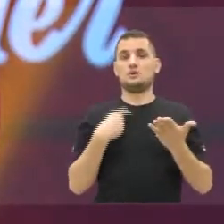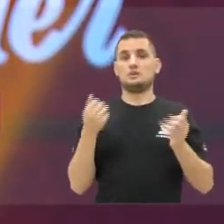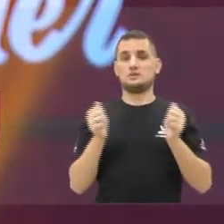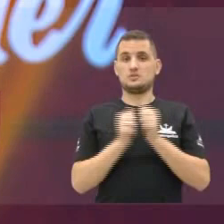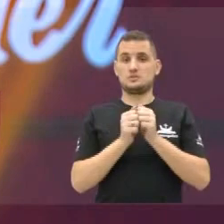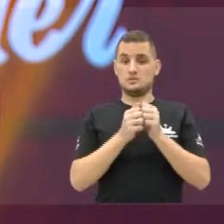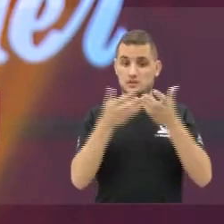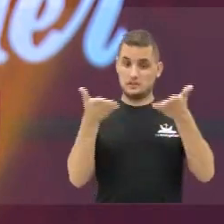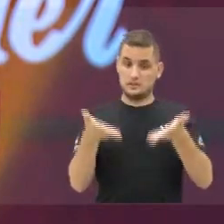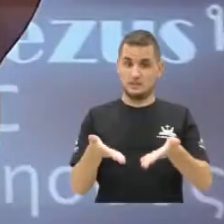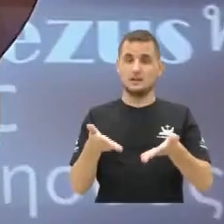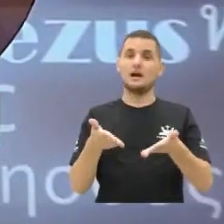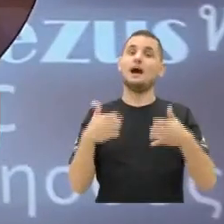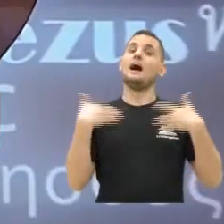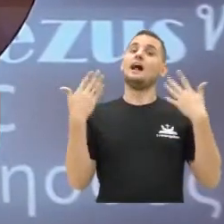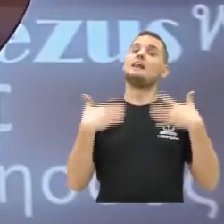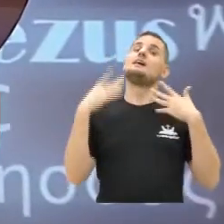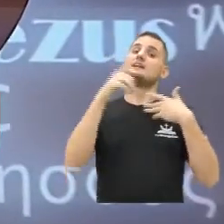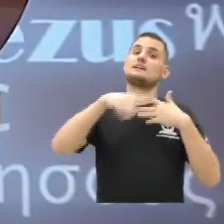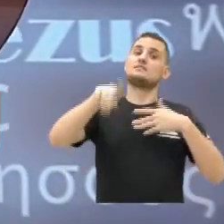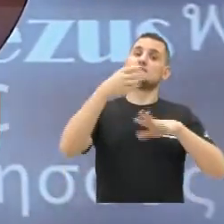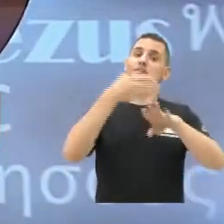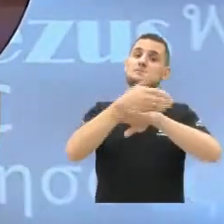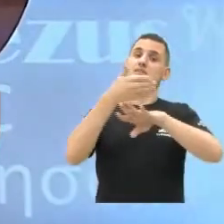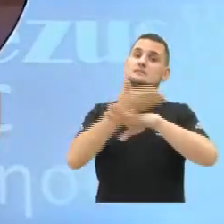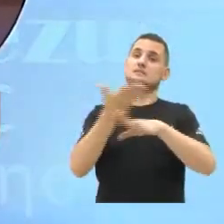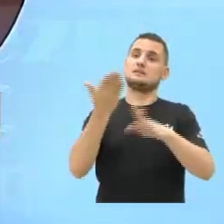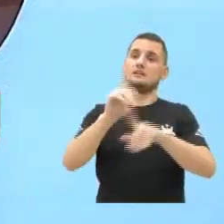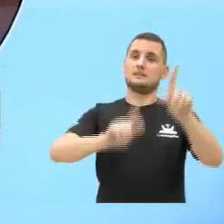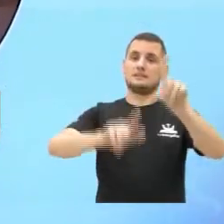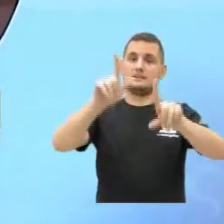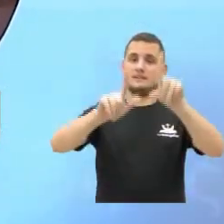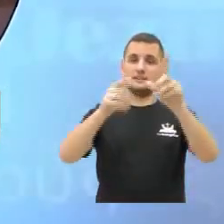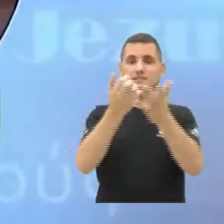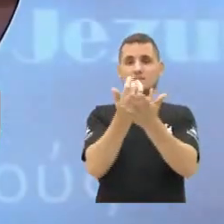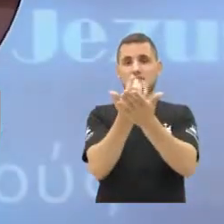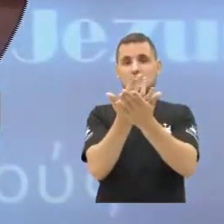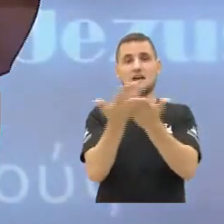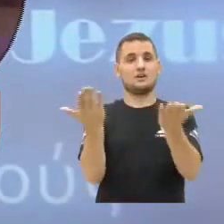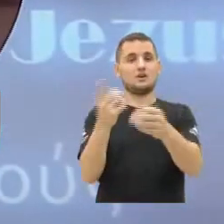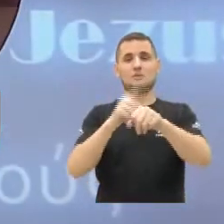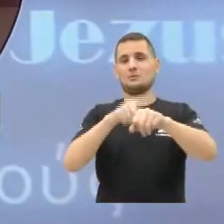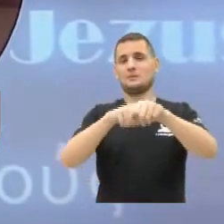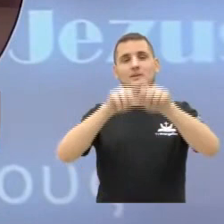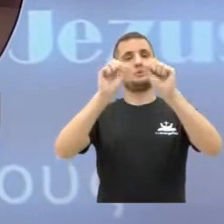Que alegria ter você na TV Evangelizar agora, acompanhando este momento de graça.